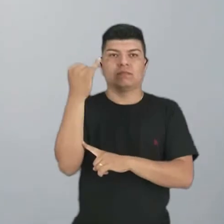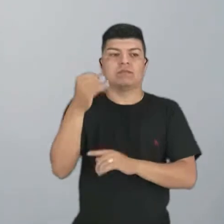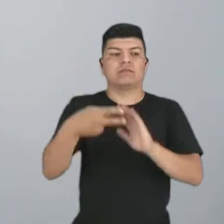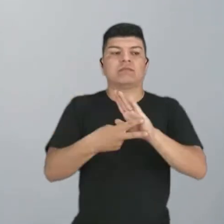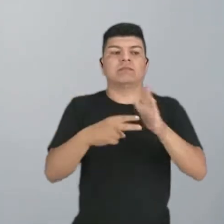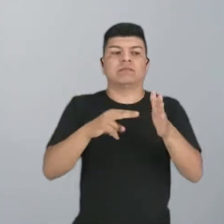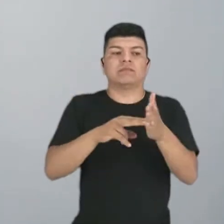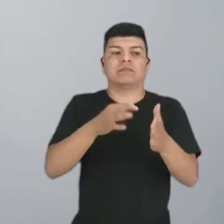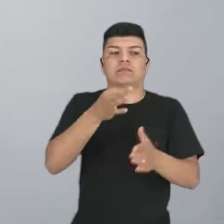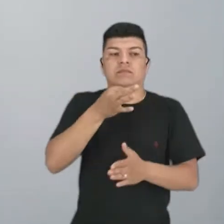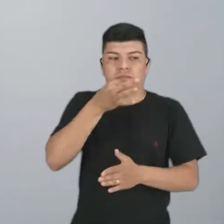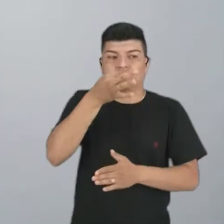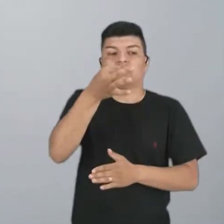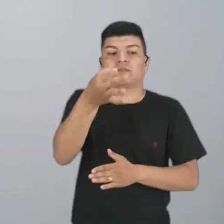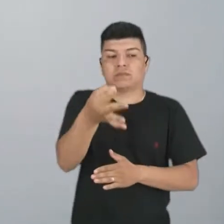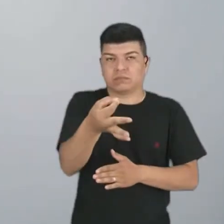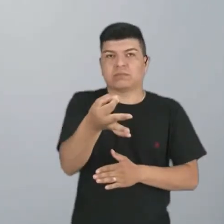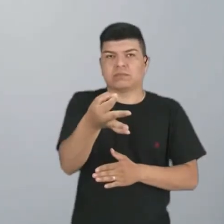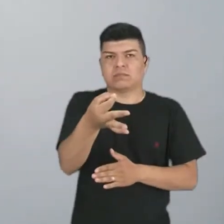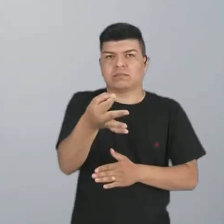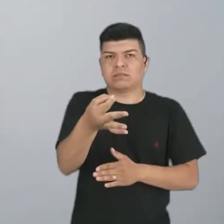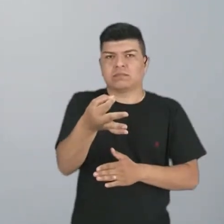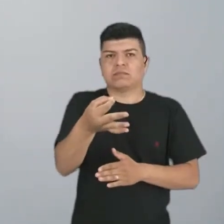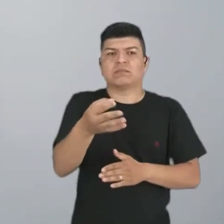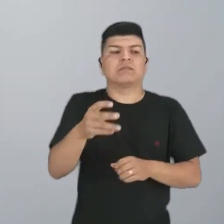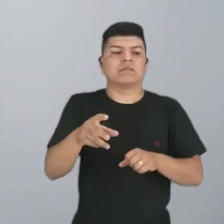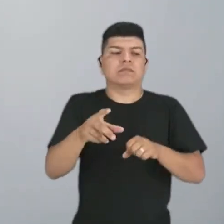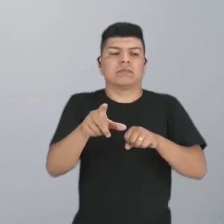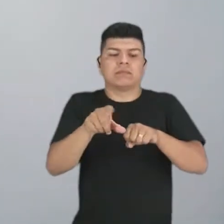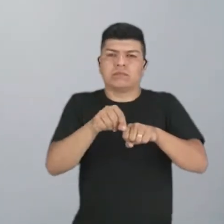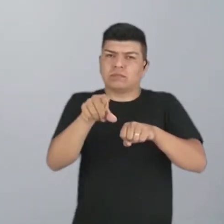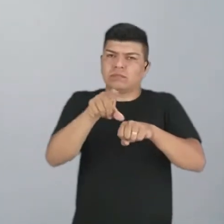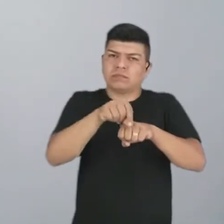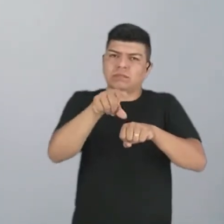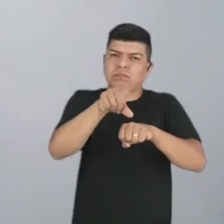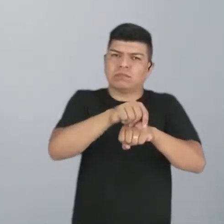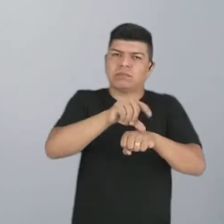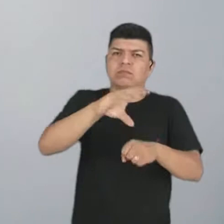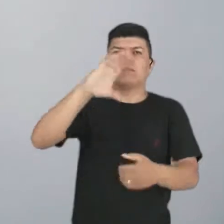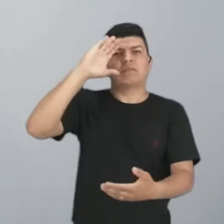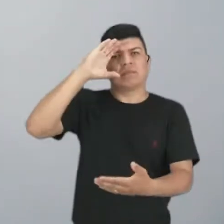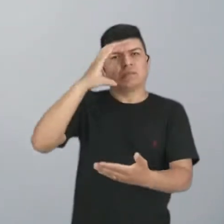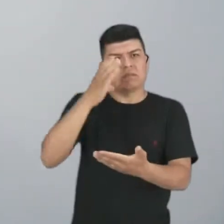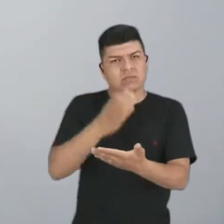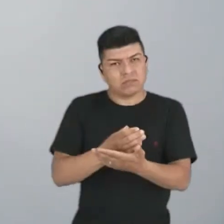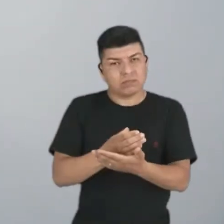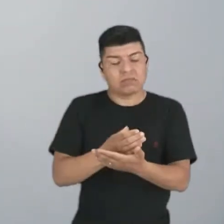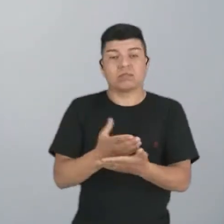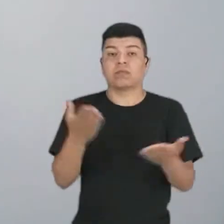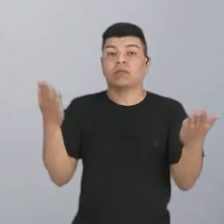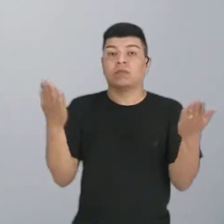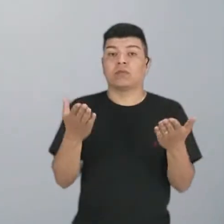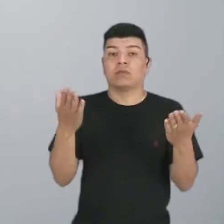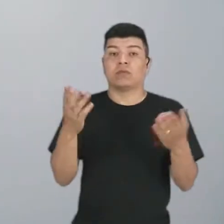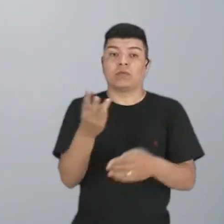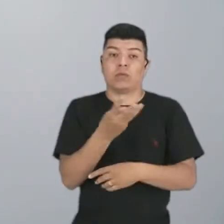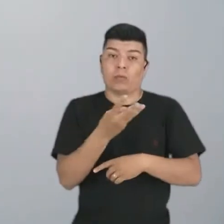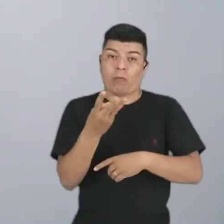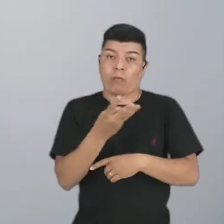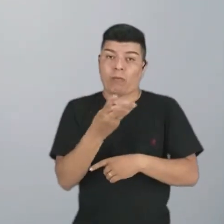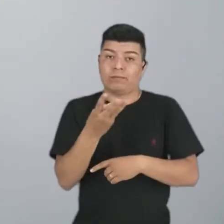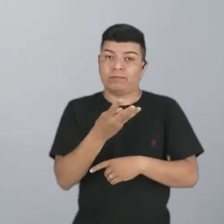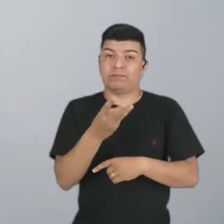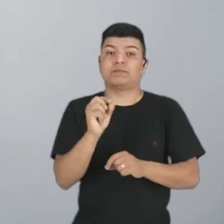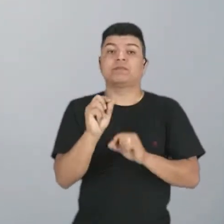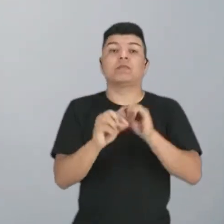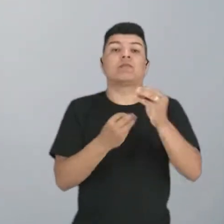opinião? Sabe o que é argumento? E você sabe o que é tese? Na aula de hoje nós vamos fazer uma relação entre esses